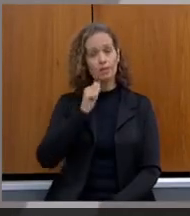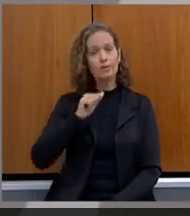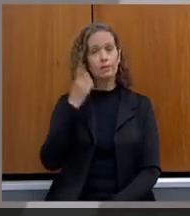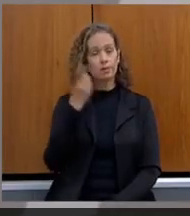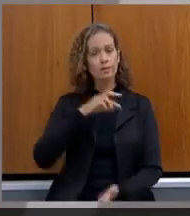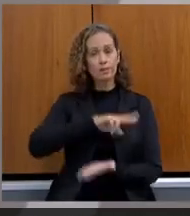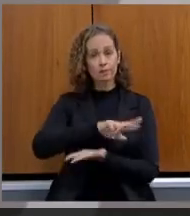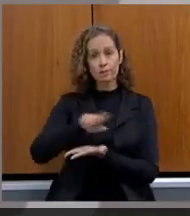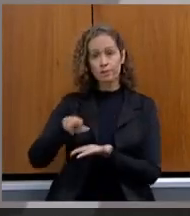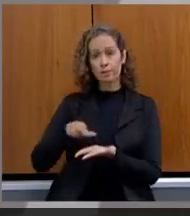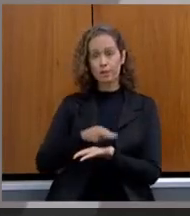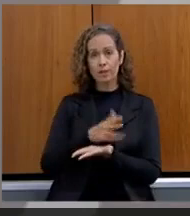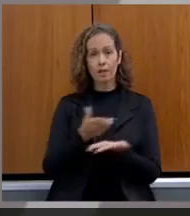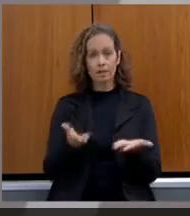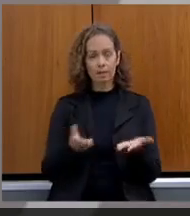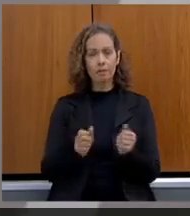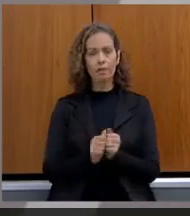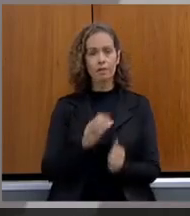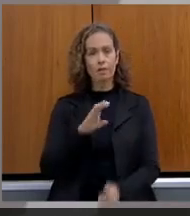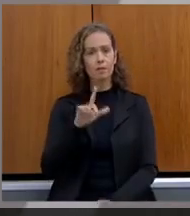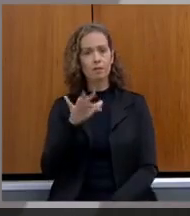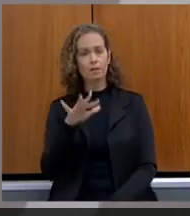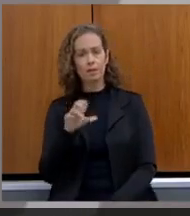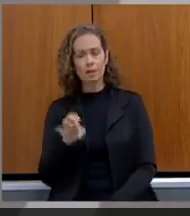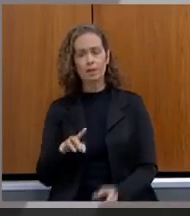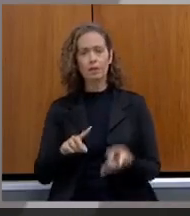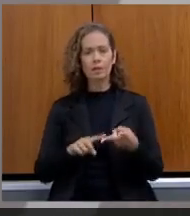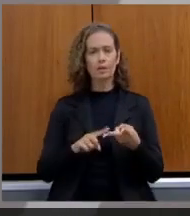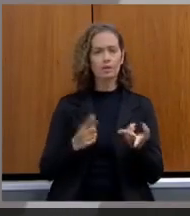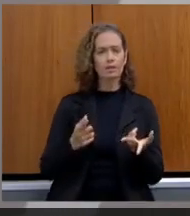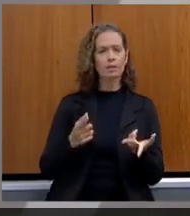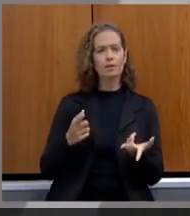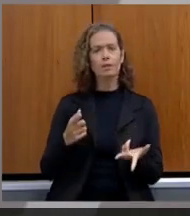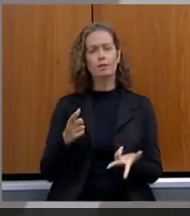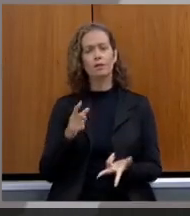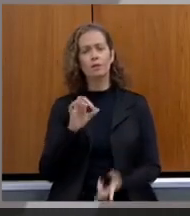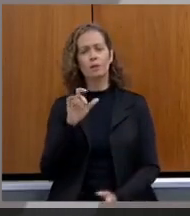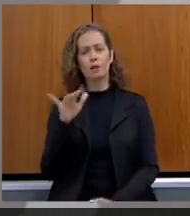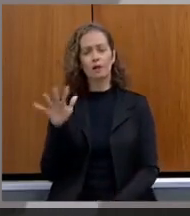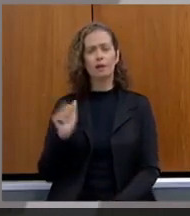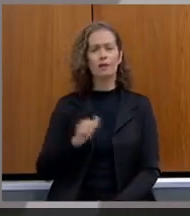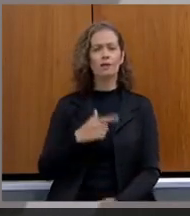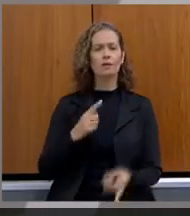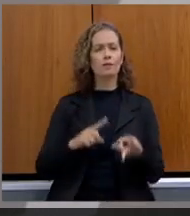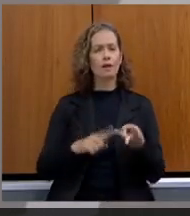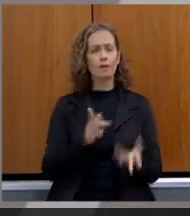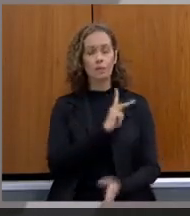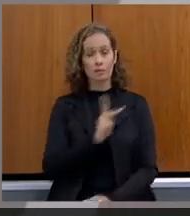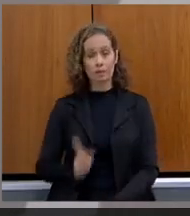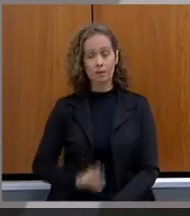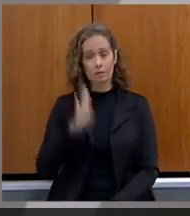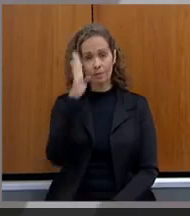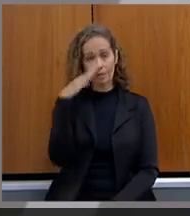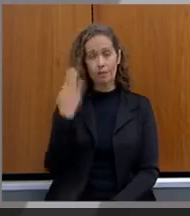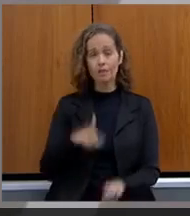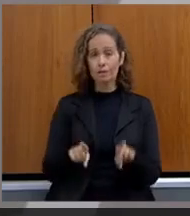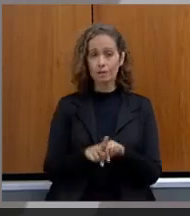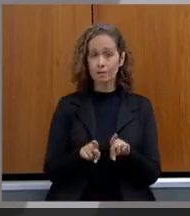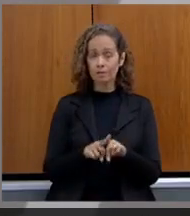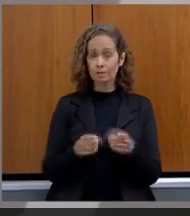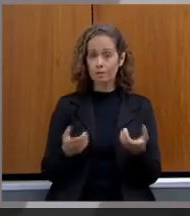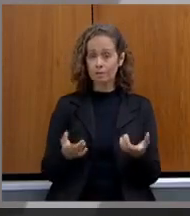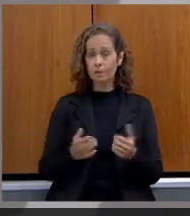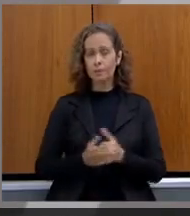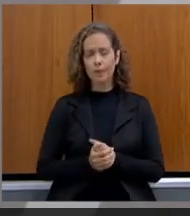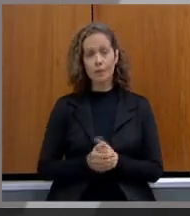vídeos nossos deputadas celise laviola Verde Laura Serrano vejo da mesma forma também nossa presidente Beatriz e